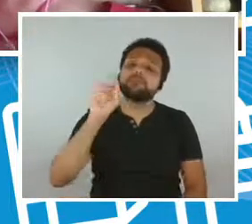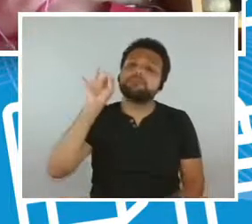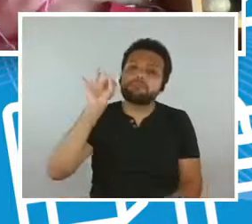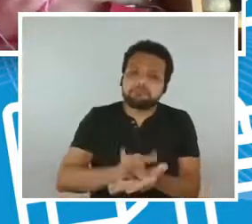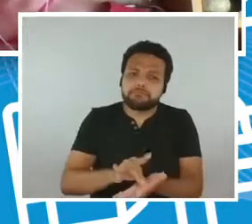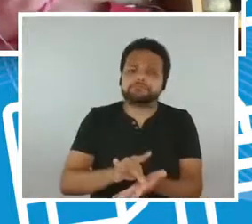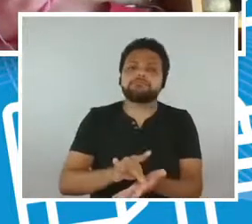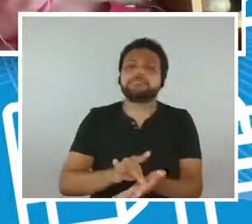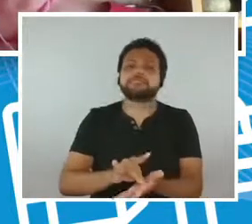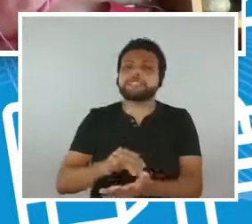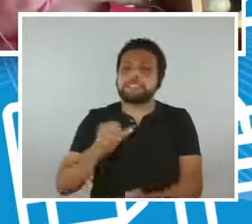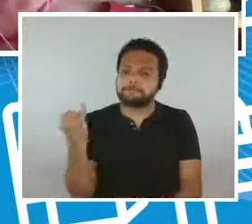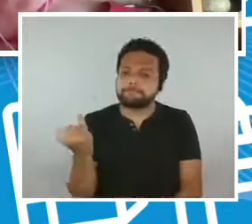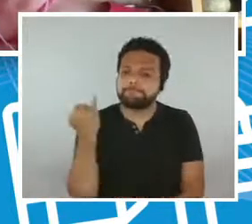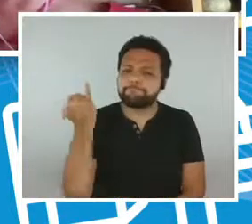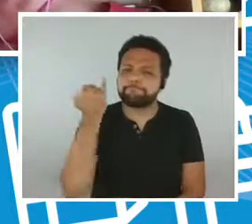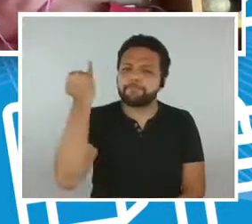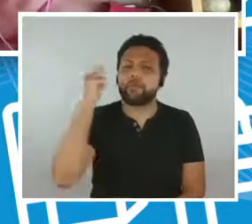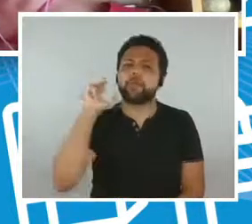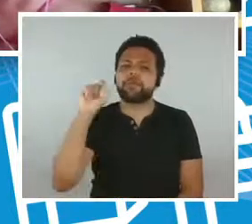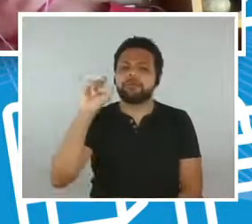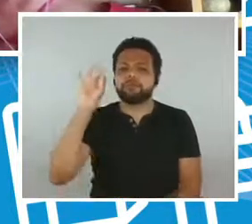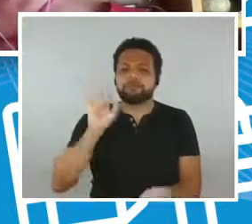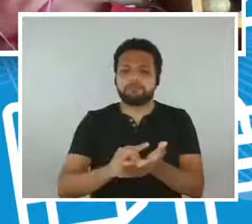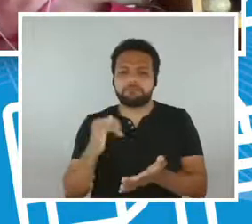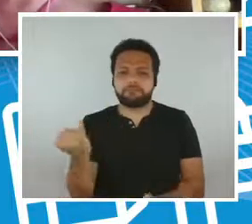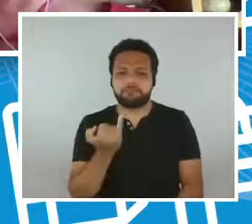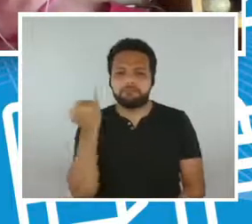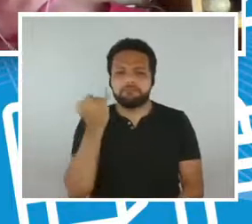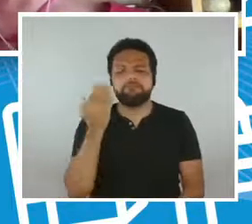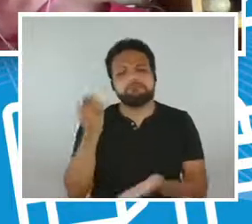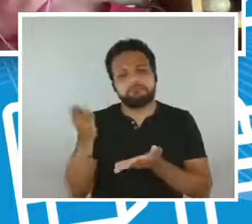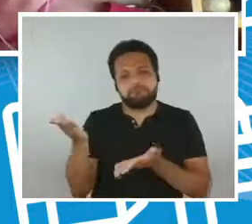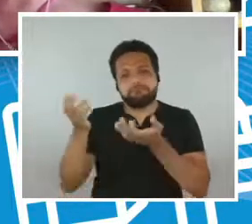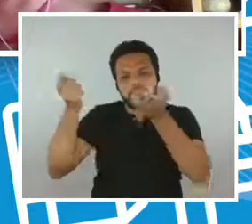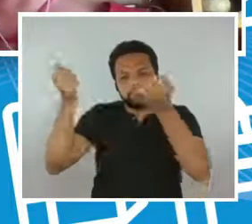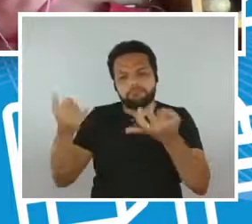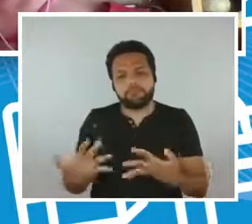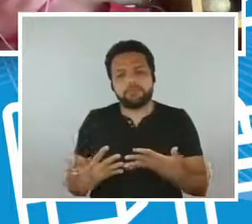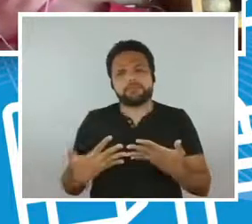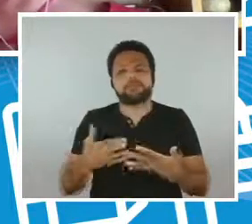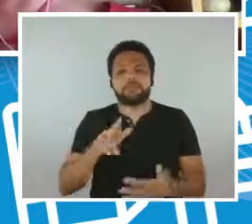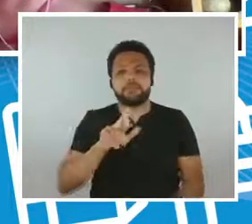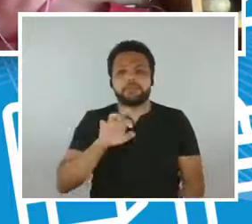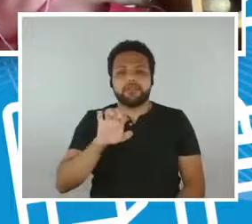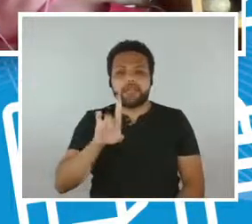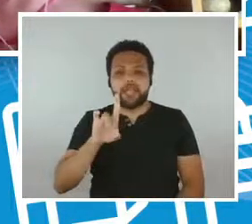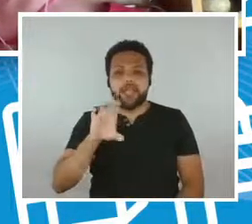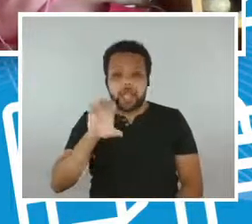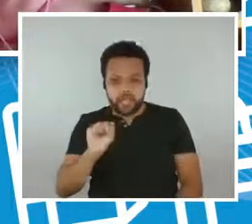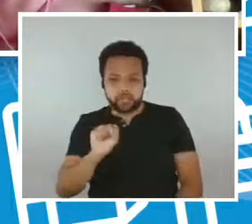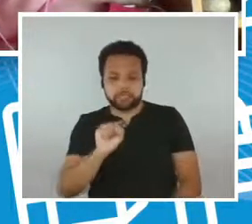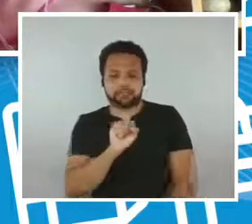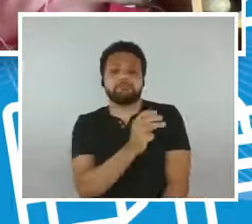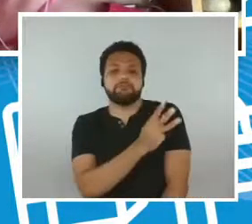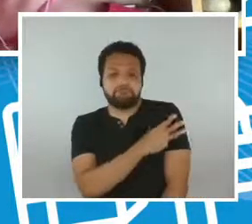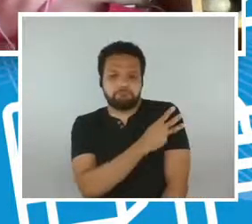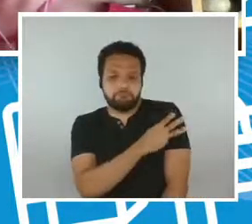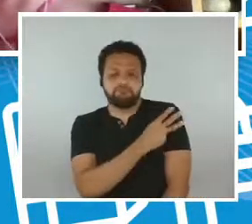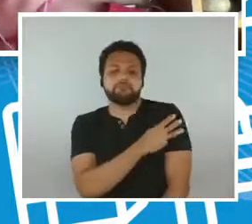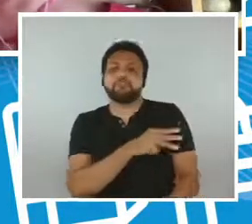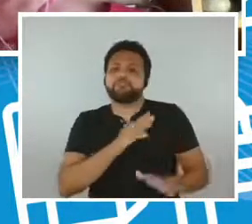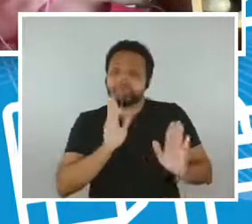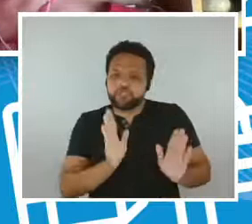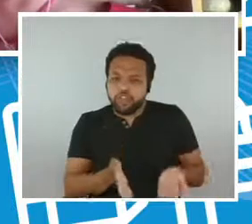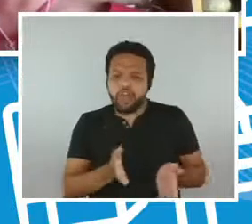coisa importante, e daí você está dizendo, bom, as redes em relação ao ensino médio estão trabalhando nisso,